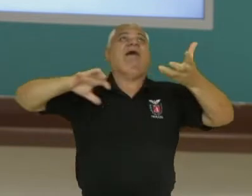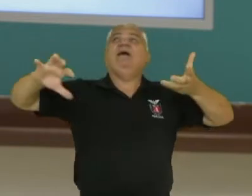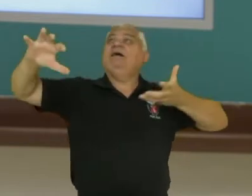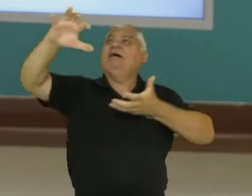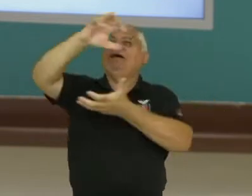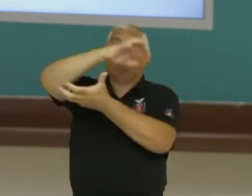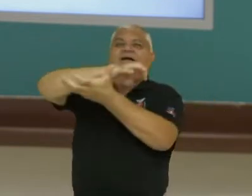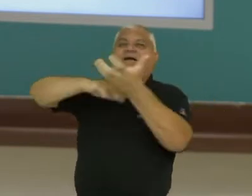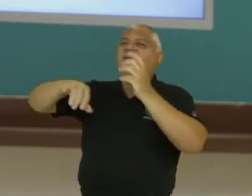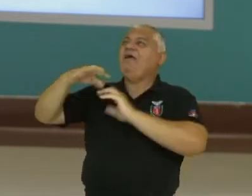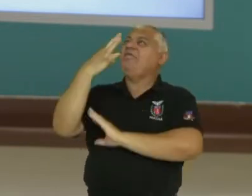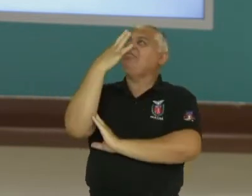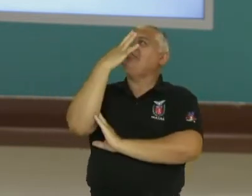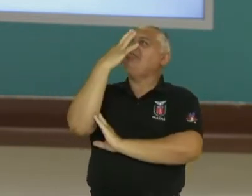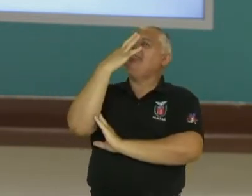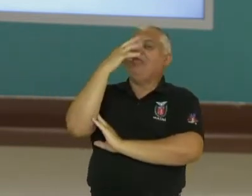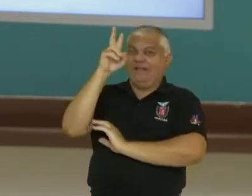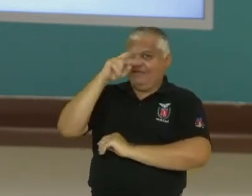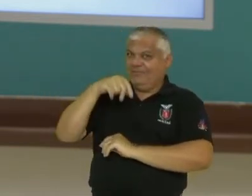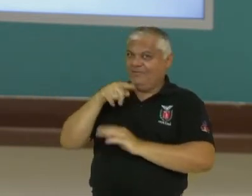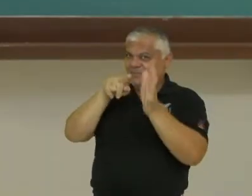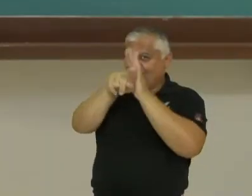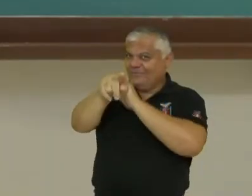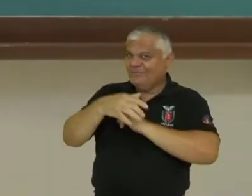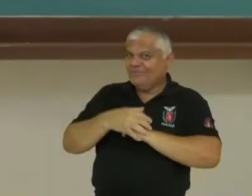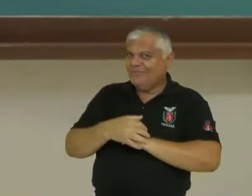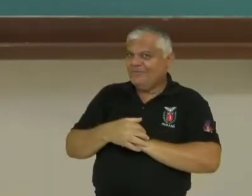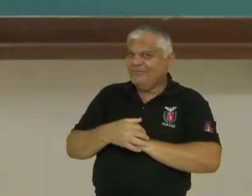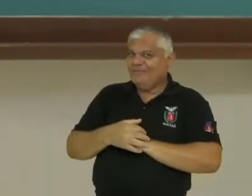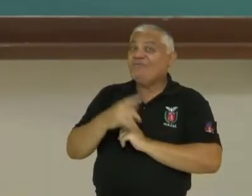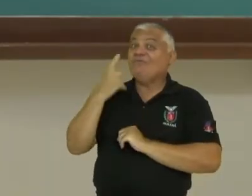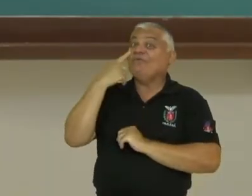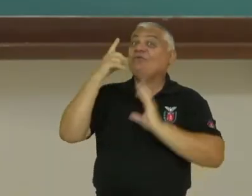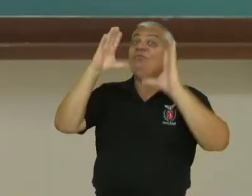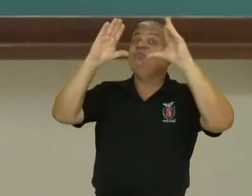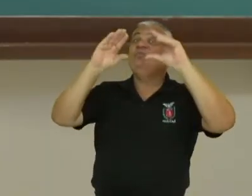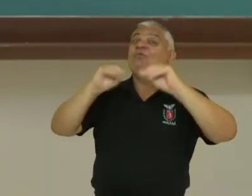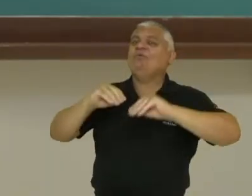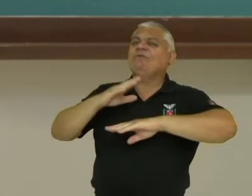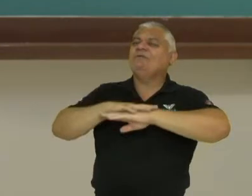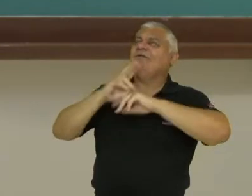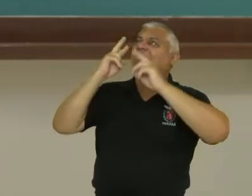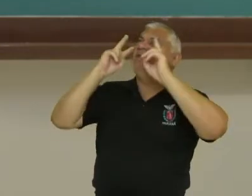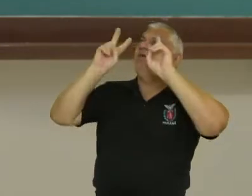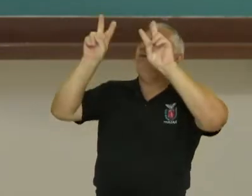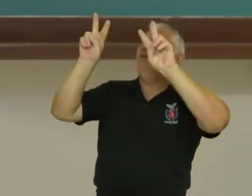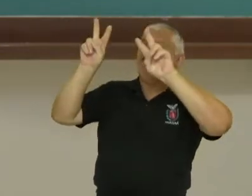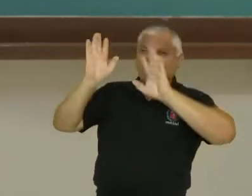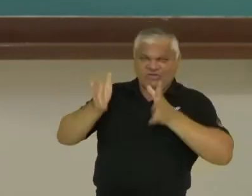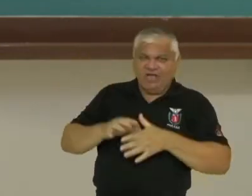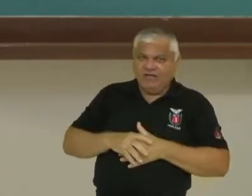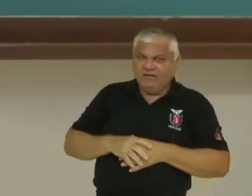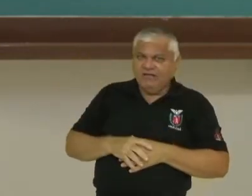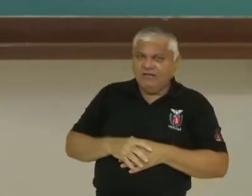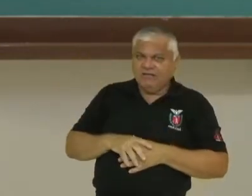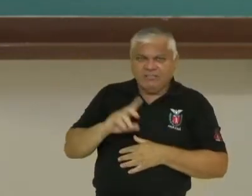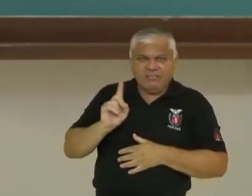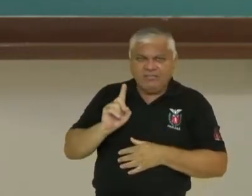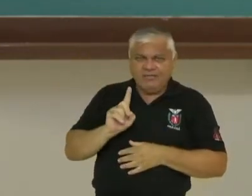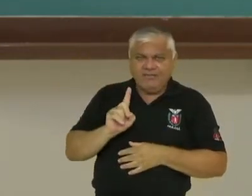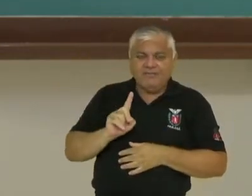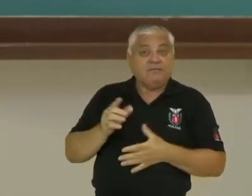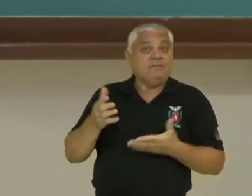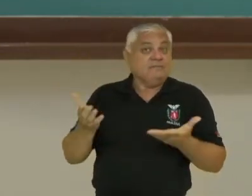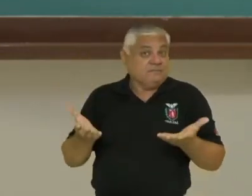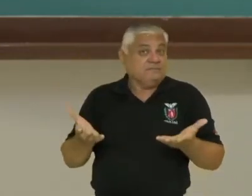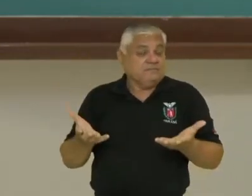aquela pergunta lá no início, você lembra? Olhar o céu noturno, você já olhou? Não. Mas mesmo